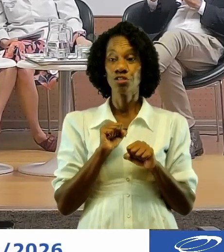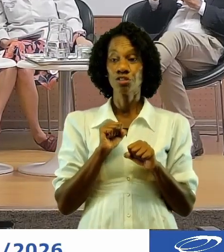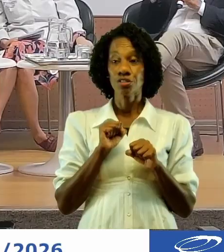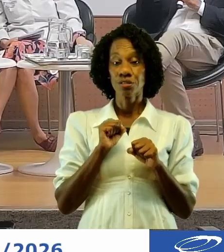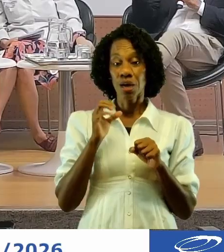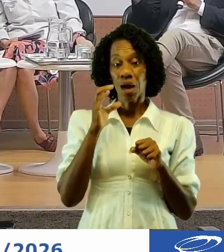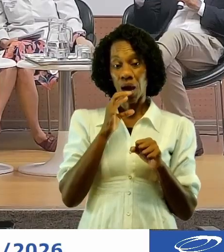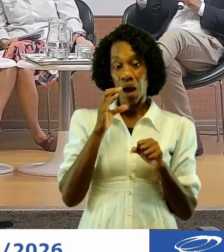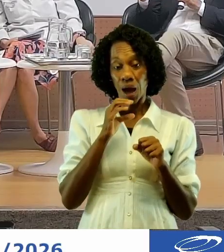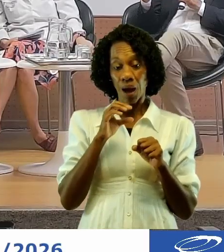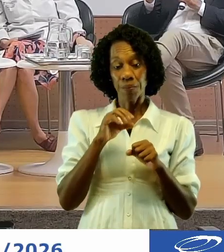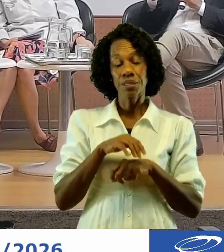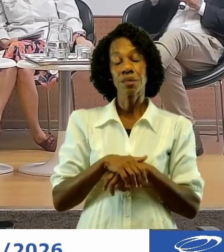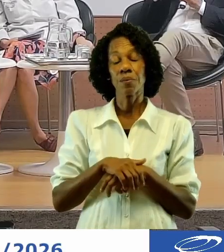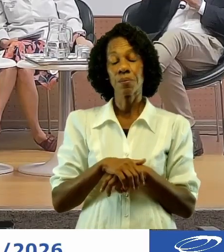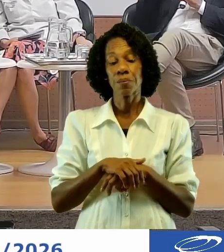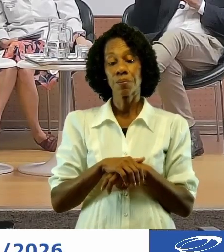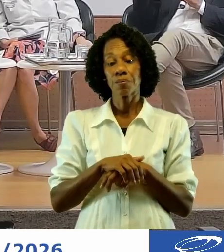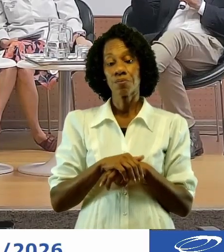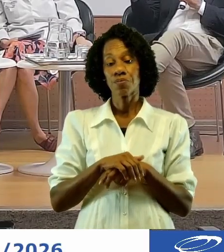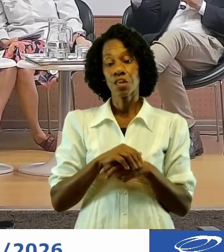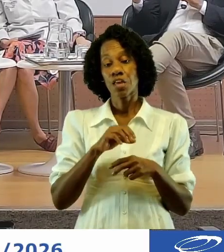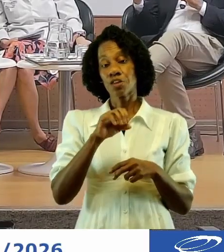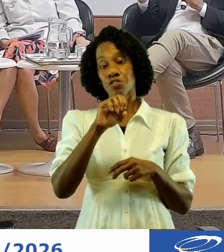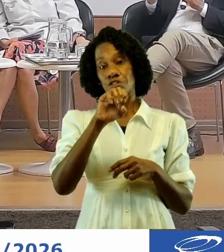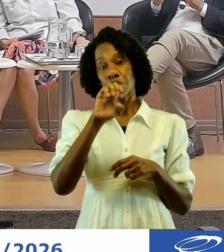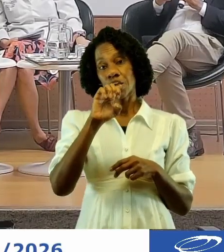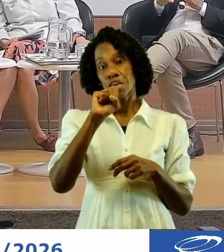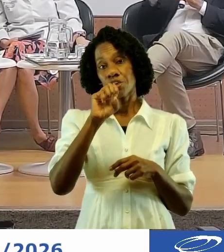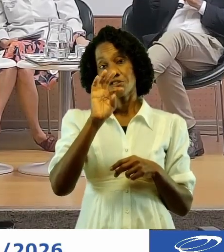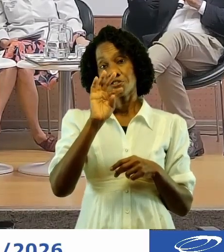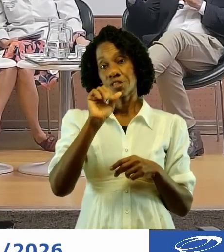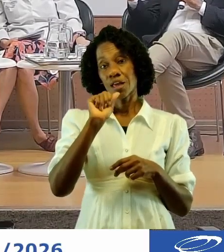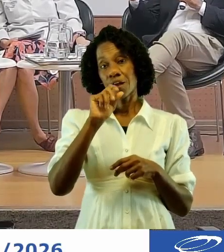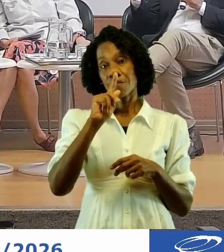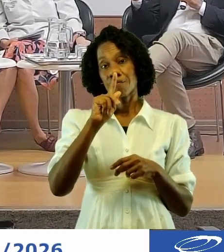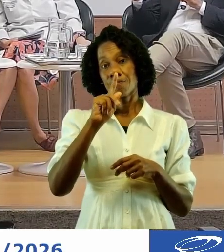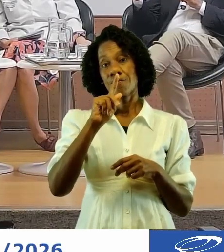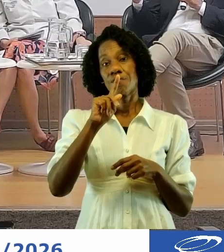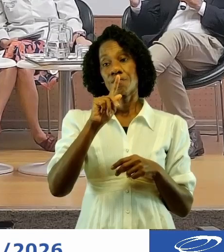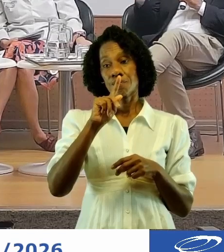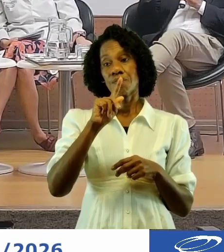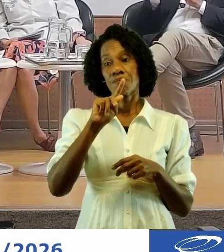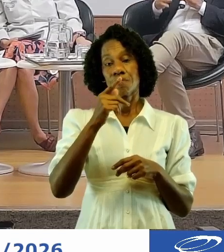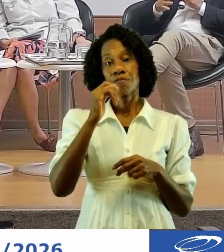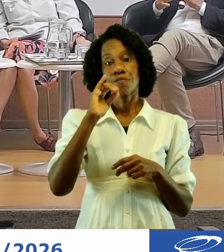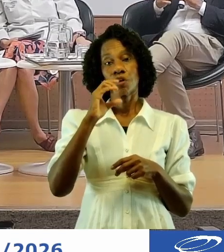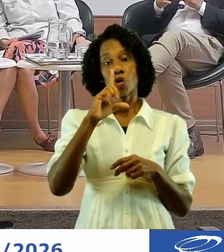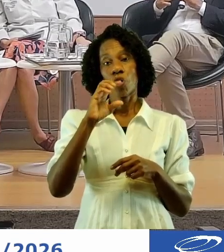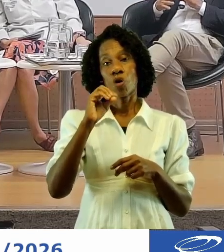de Staphylococcus hemolíticos ou Staphylococcus com comportamento de infecção aguda,